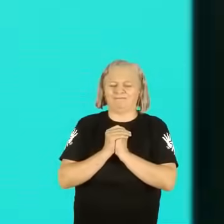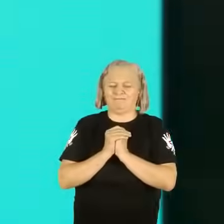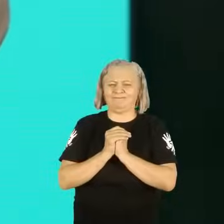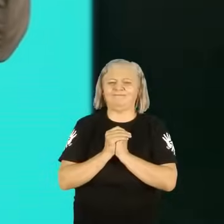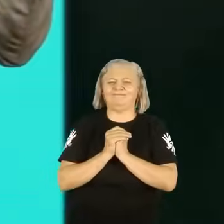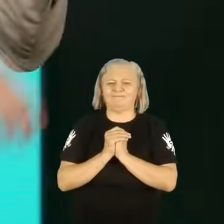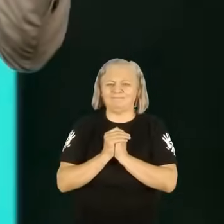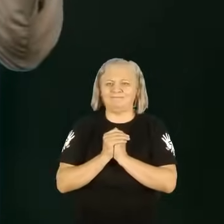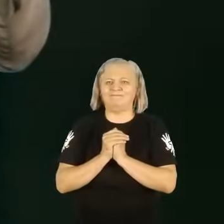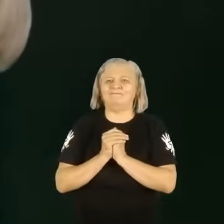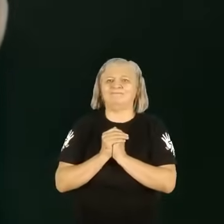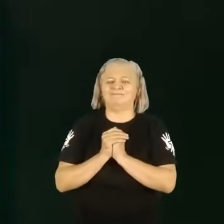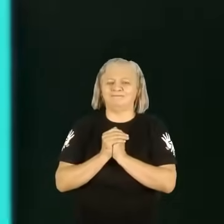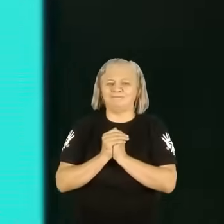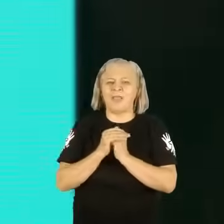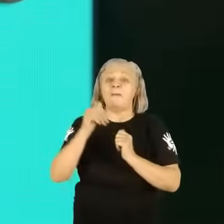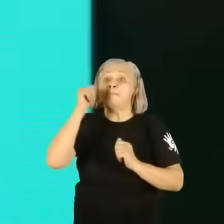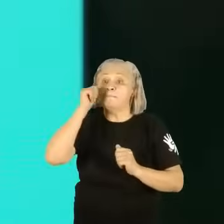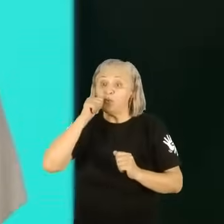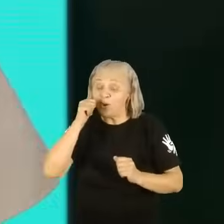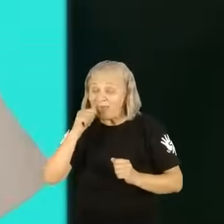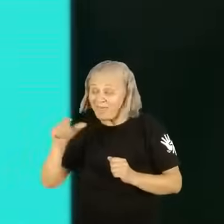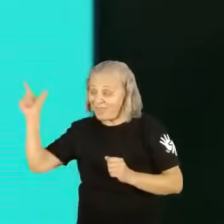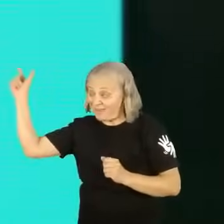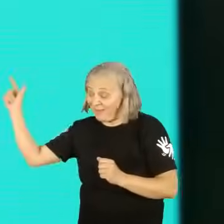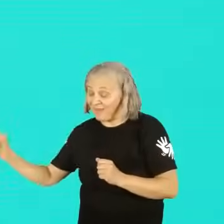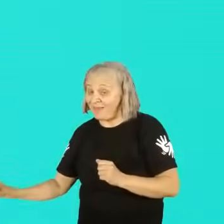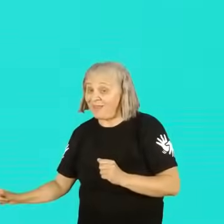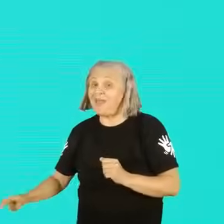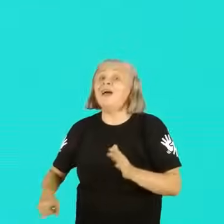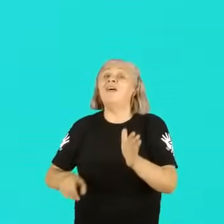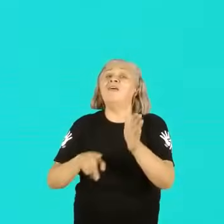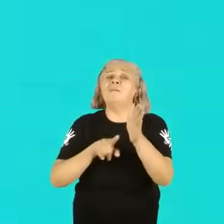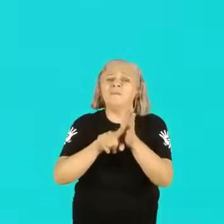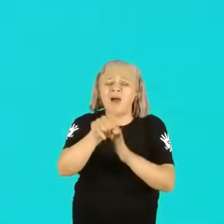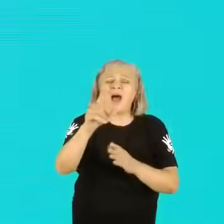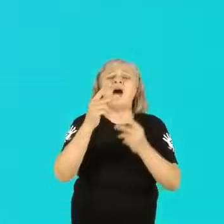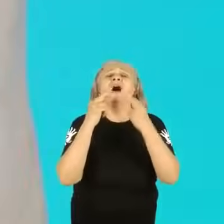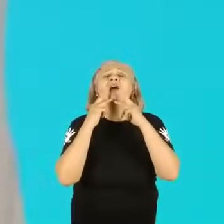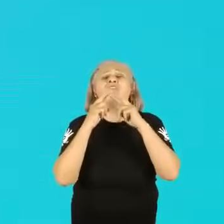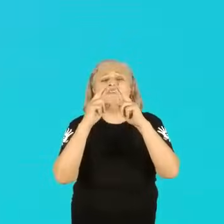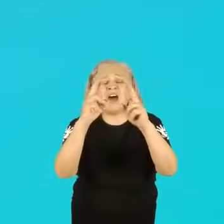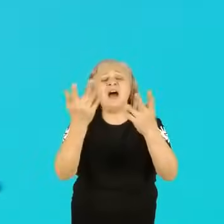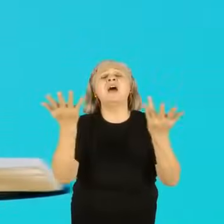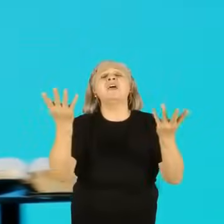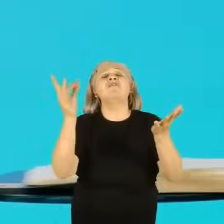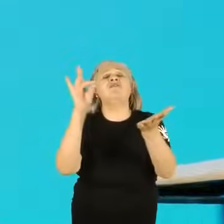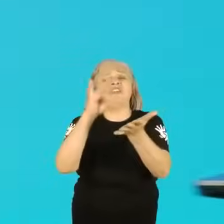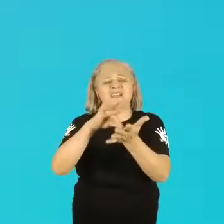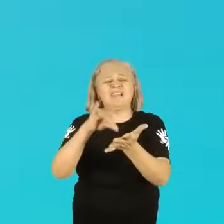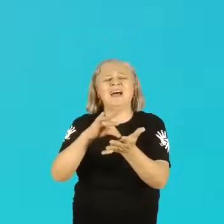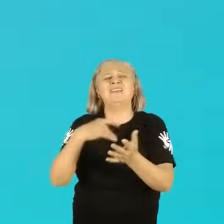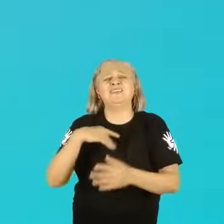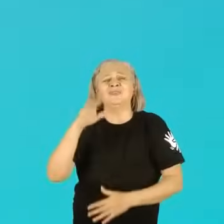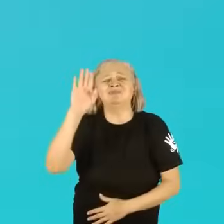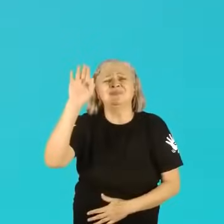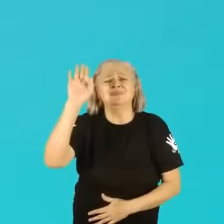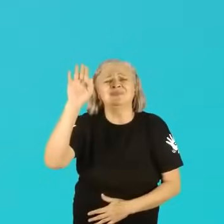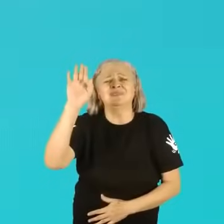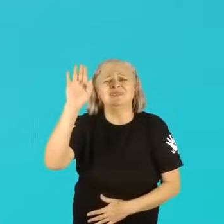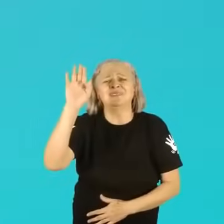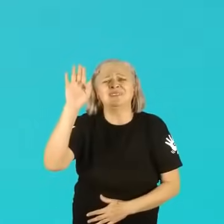Ela conta toda a verdade para ele. Nós não sabemos qual é a verdade, porque algumas verdades que elas ficam entre